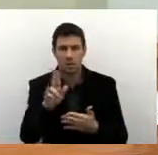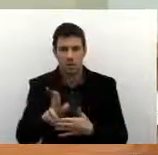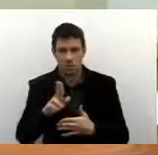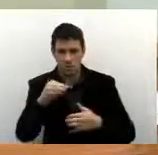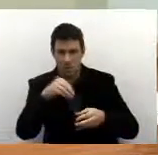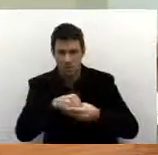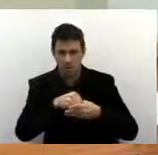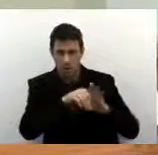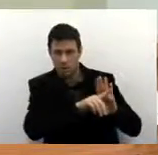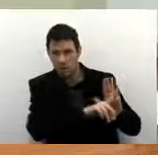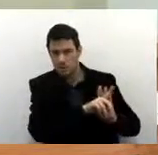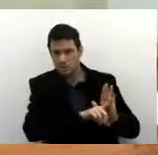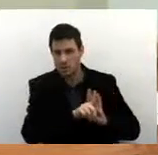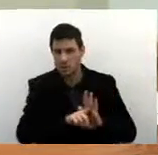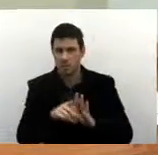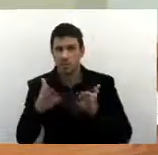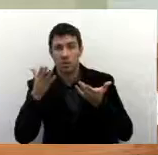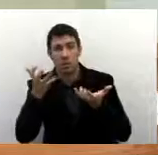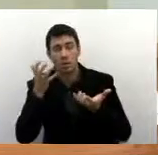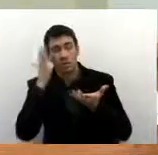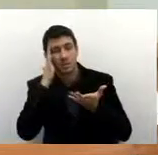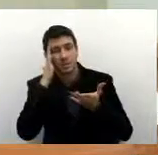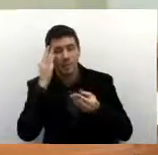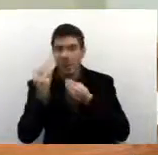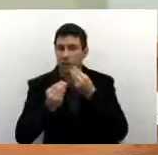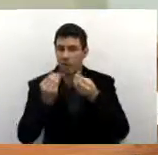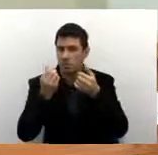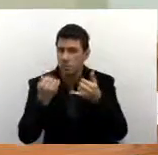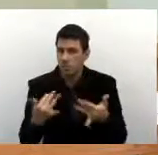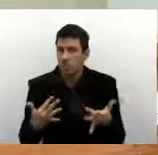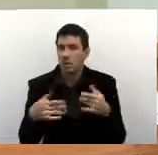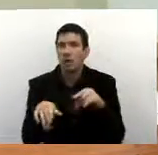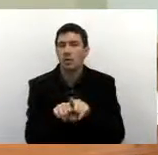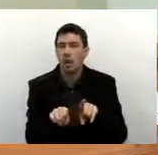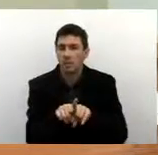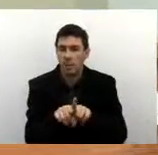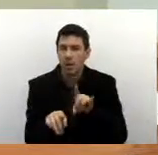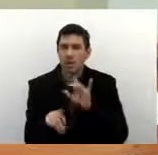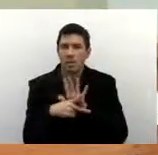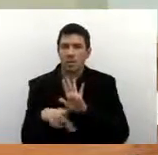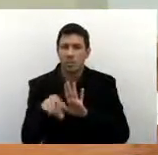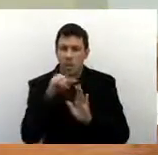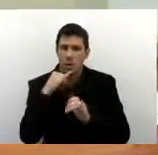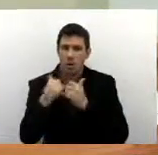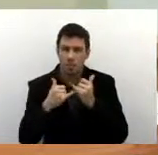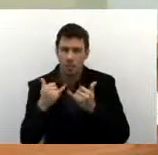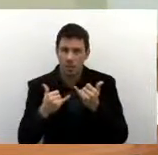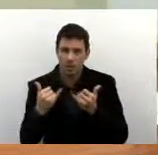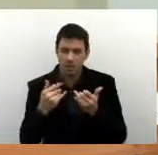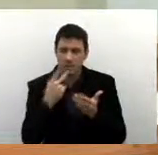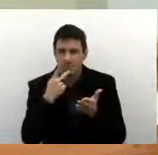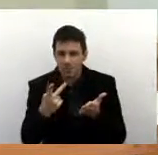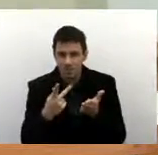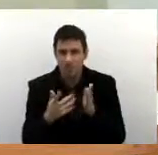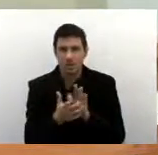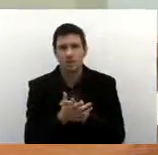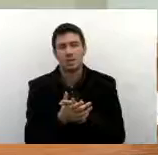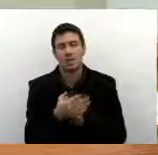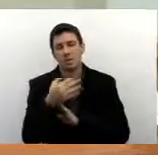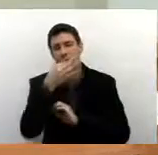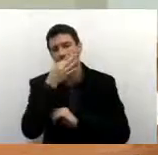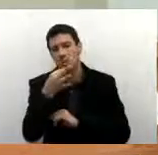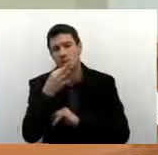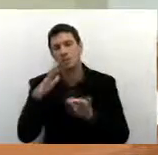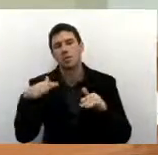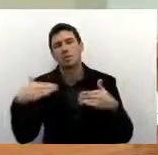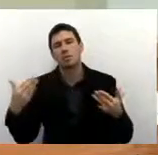secretaria e o legislativo. Eu gostaria que você abordasse um pouco e, em tom de brincadeira, se eu comentasse para nós